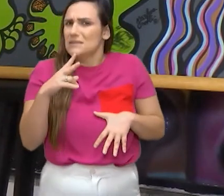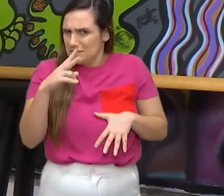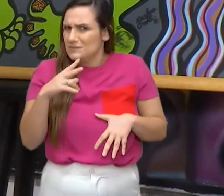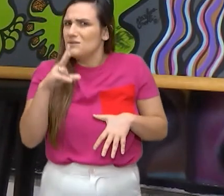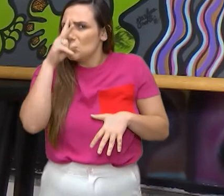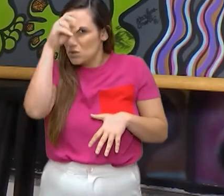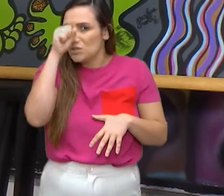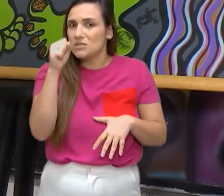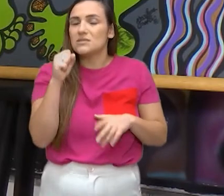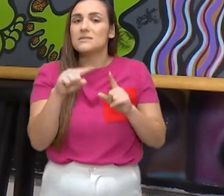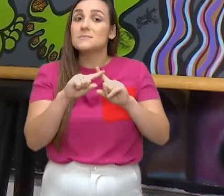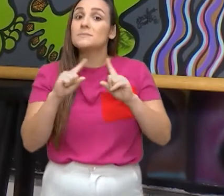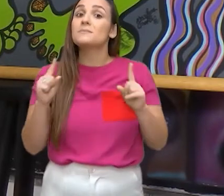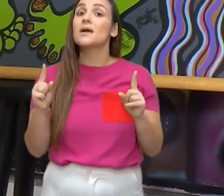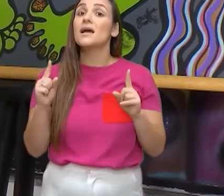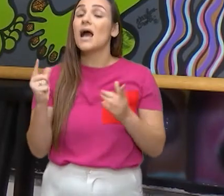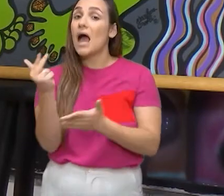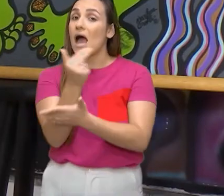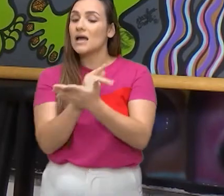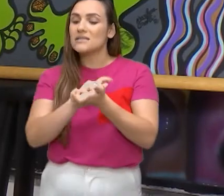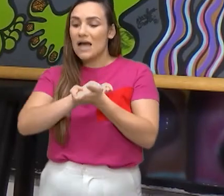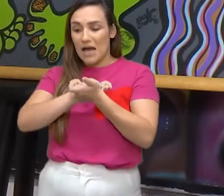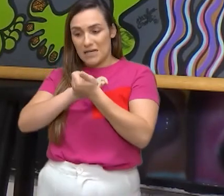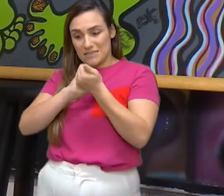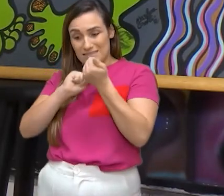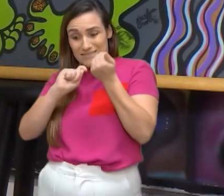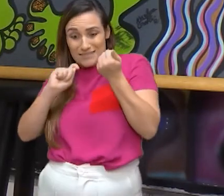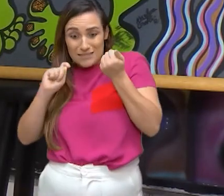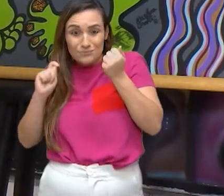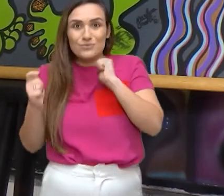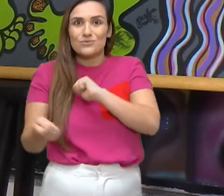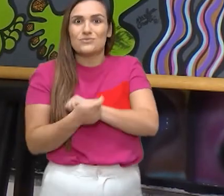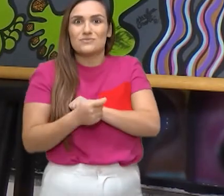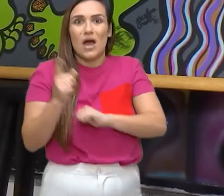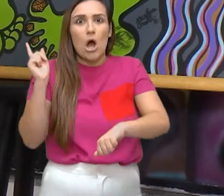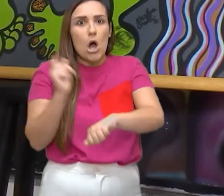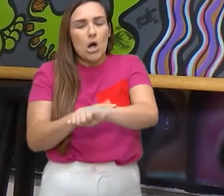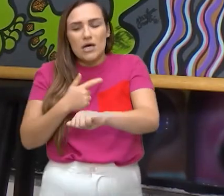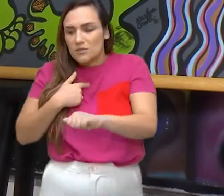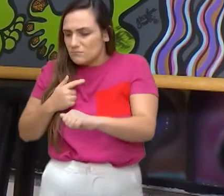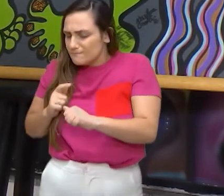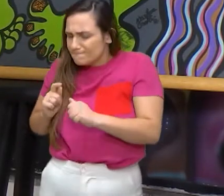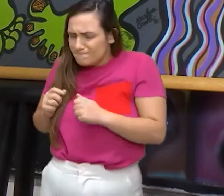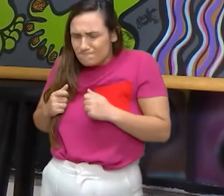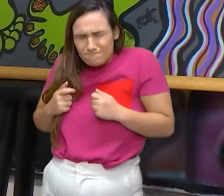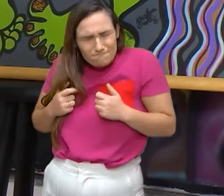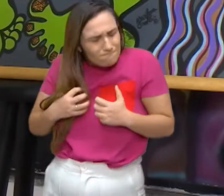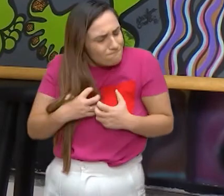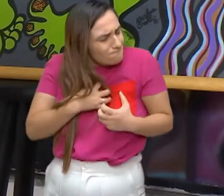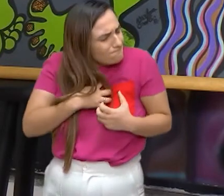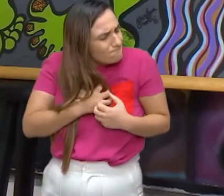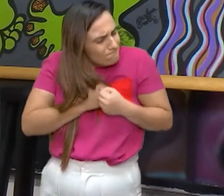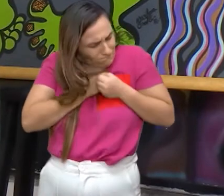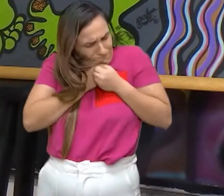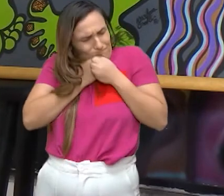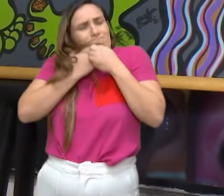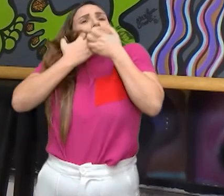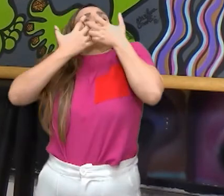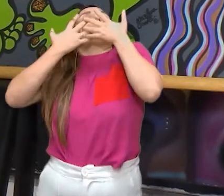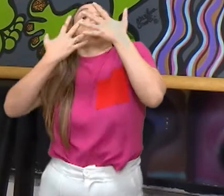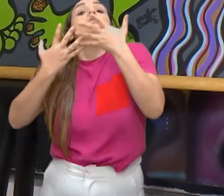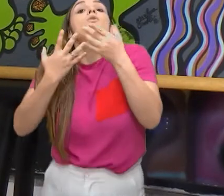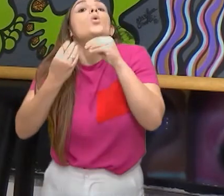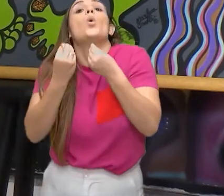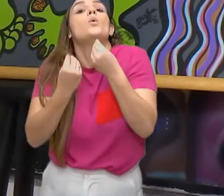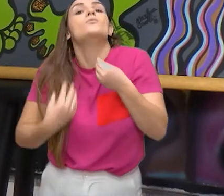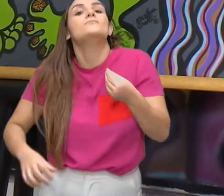assim aterrorizantes mesmo. Mas eu falo assim, a arte, ela resgata, e eu extravasar aquilo naquele suporte foi importante